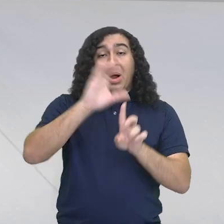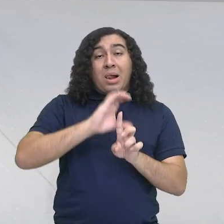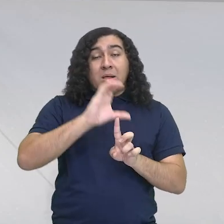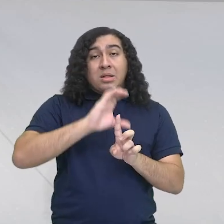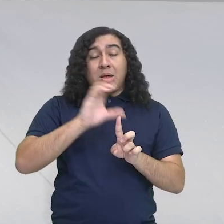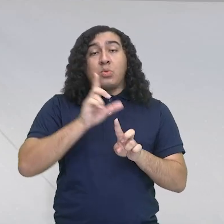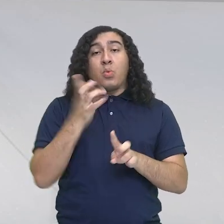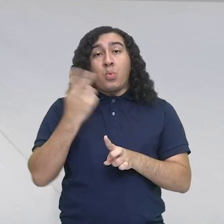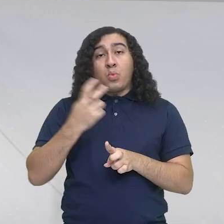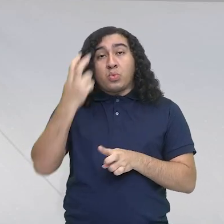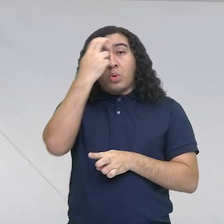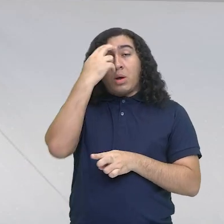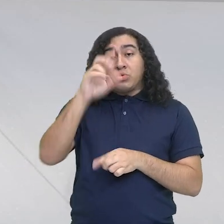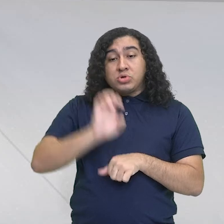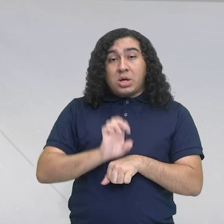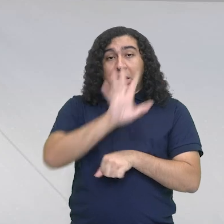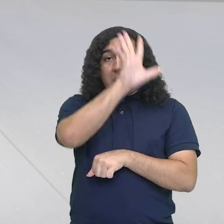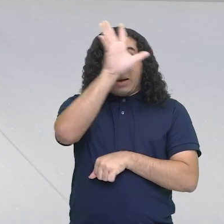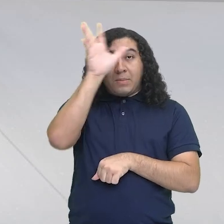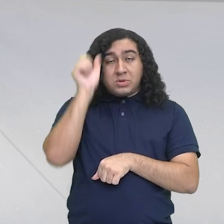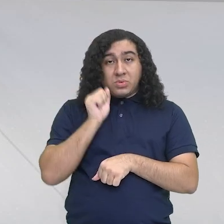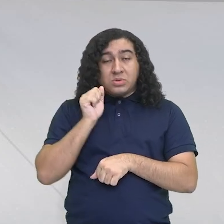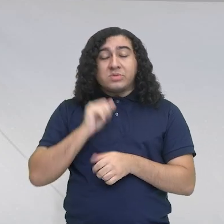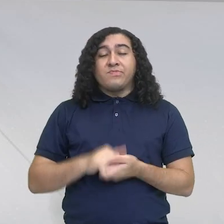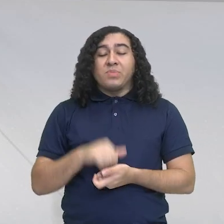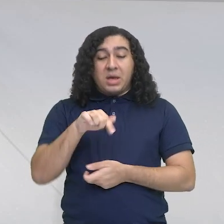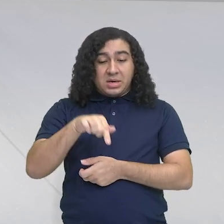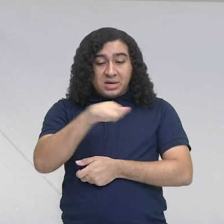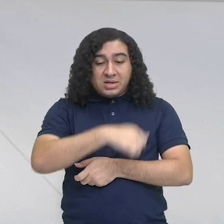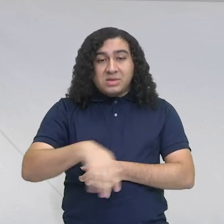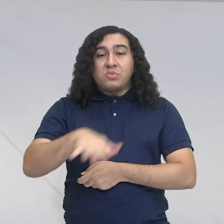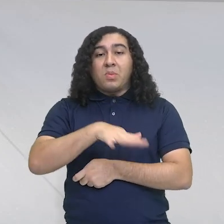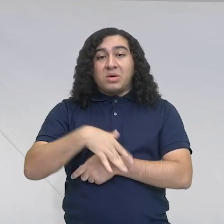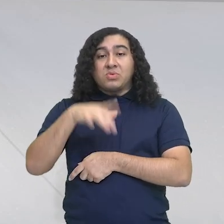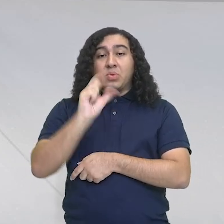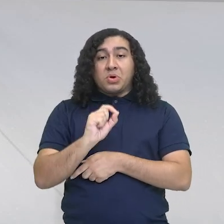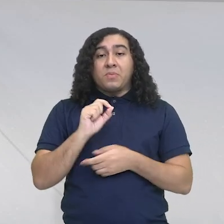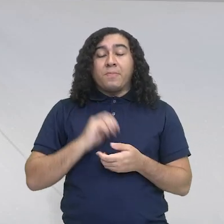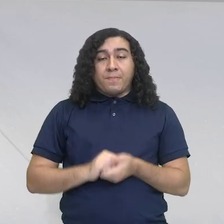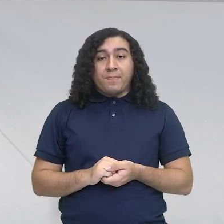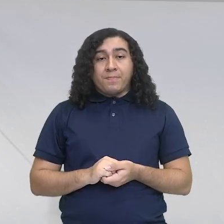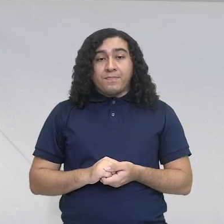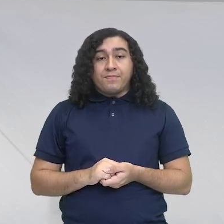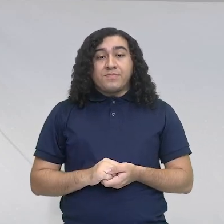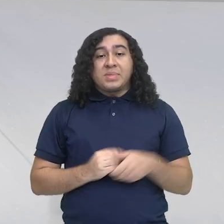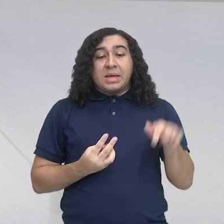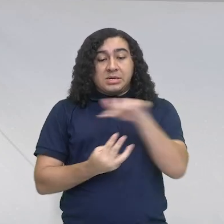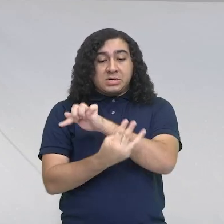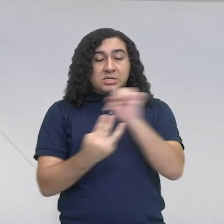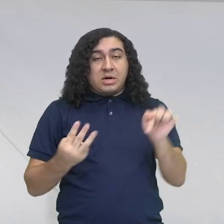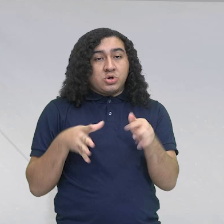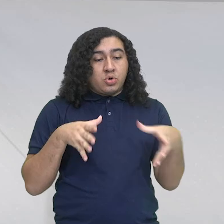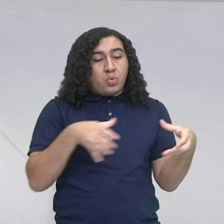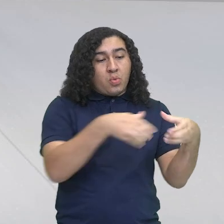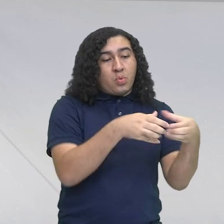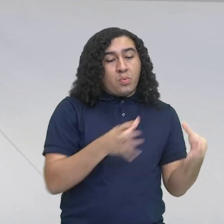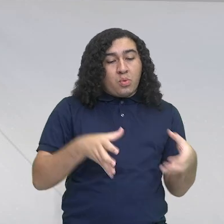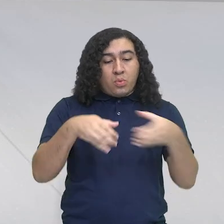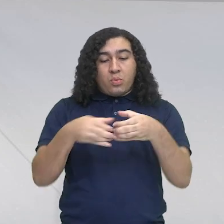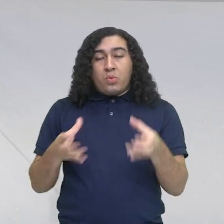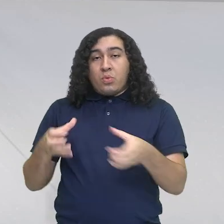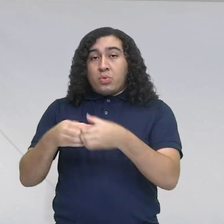do Amazonas, onde aqui, né, nesse palco, nesse chão, essas 3 agremiações fazem ali as